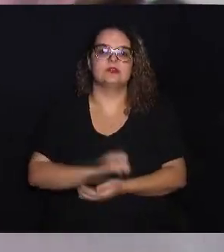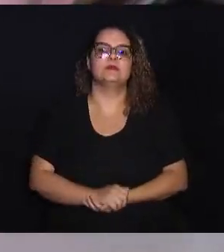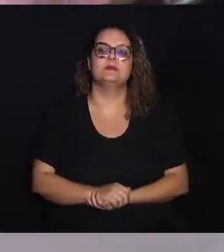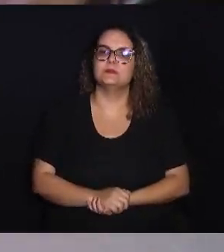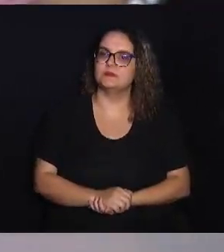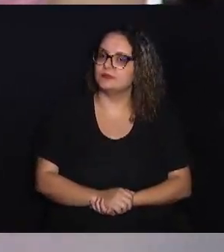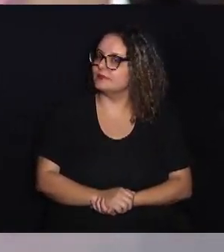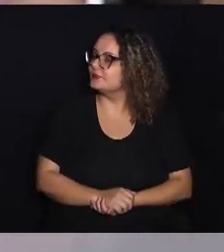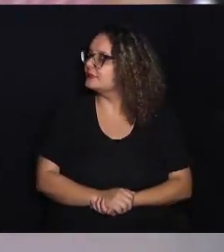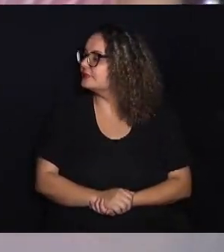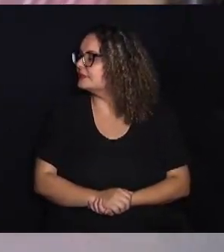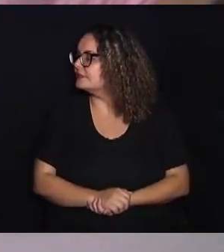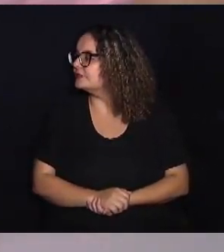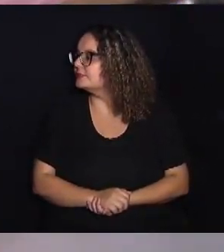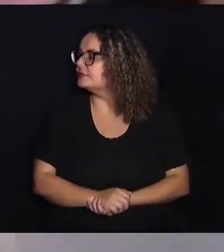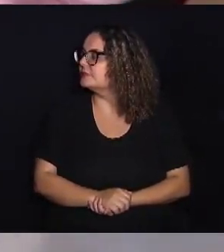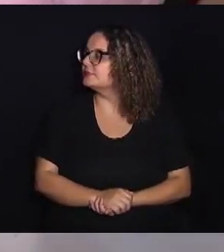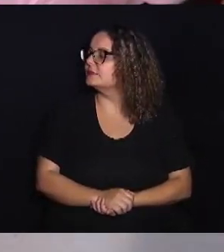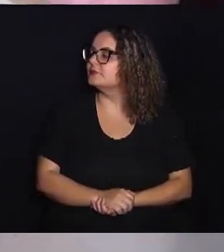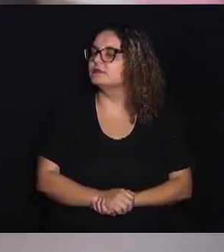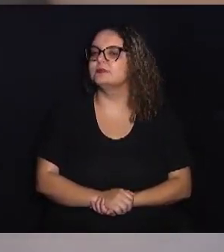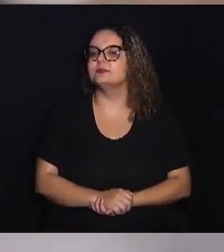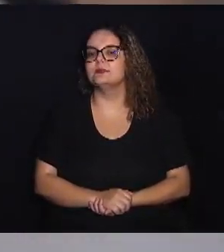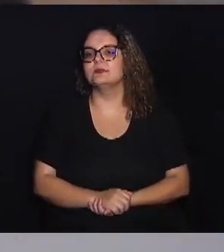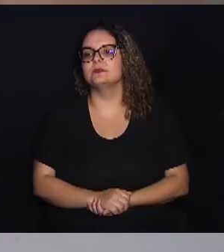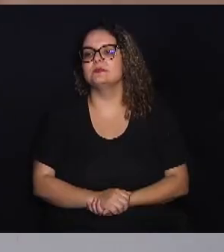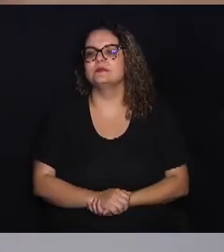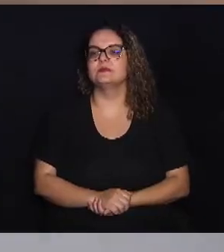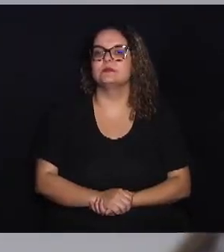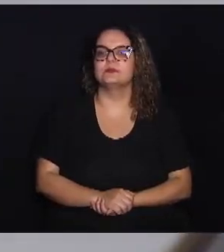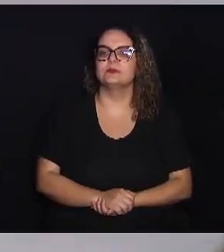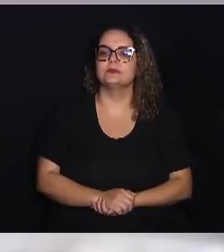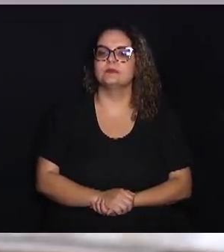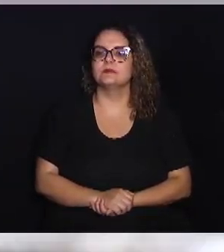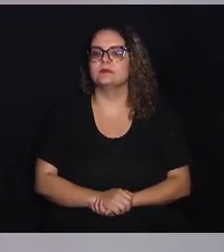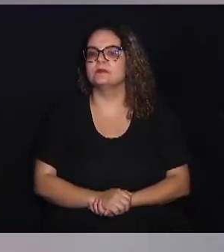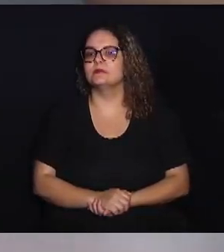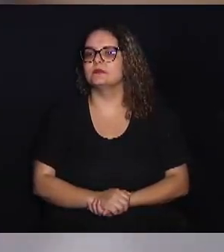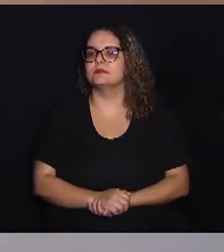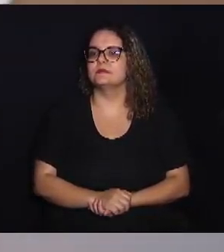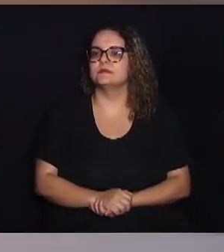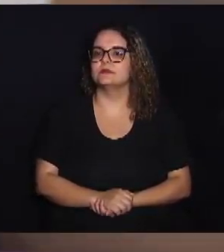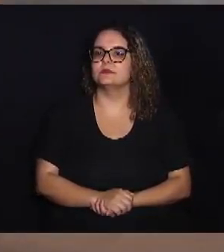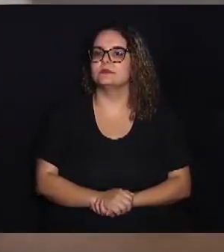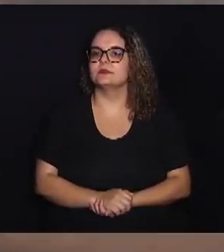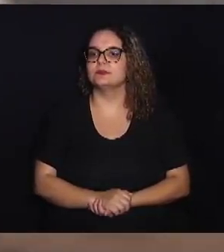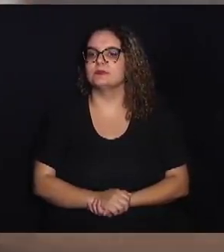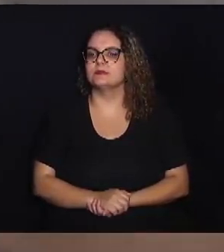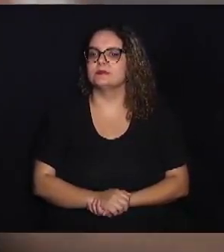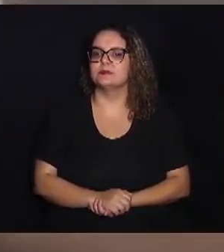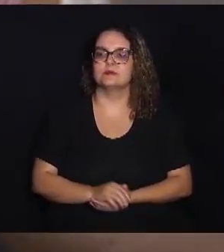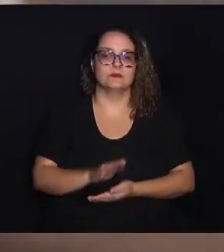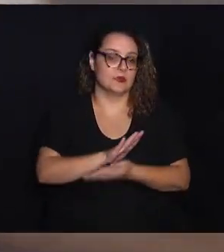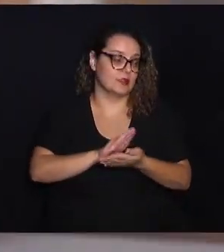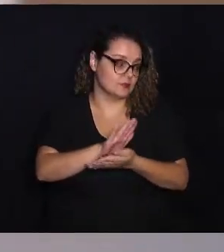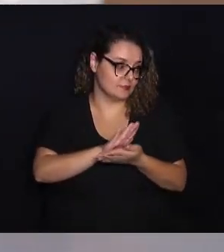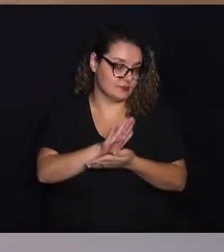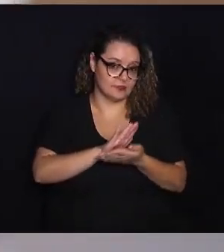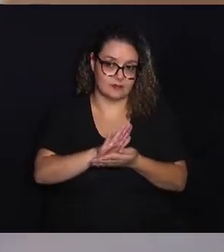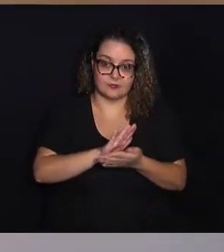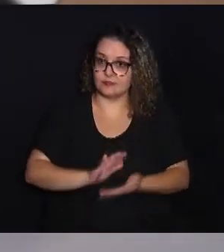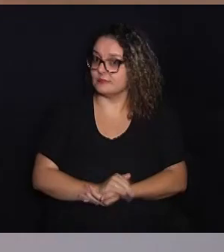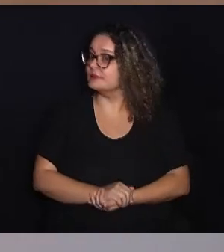Agora aqui, dependendo da cor da cerâmica, ela solta a cor da